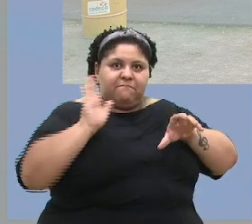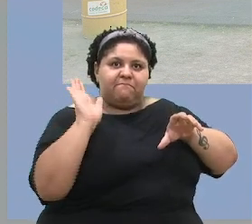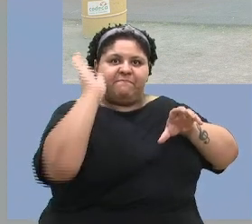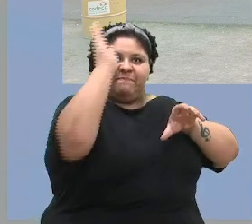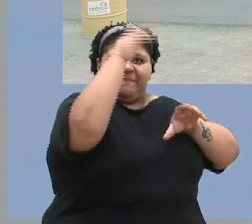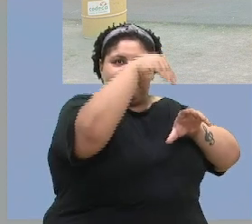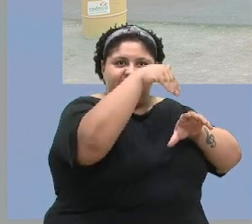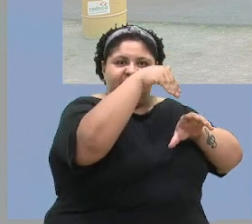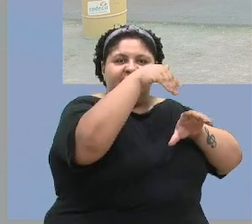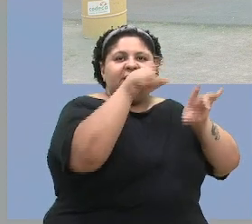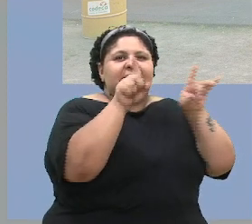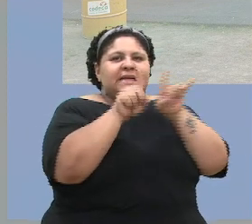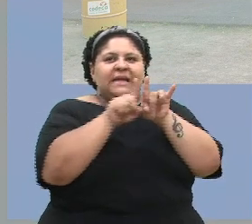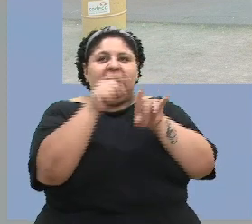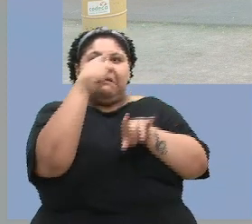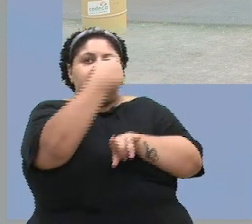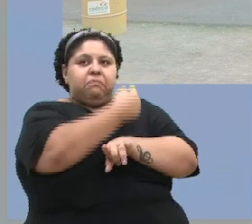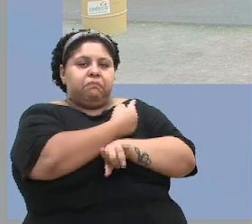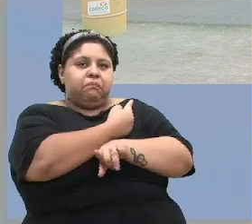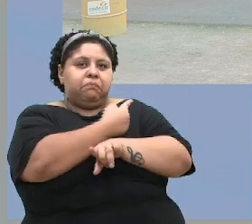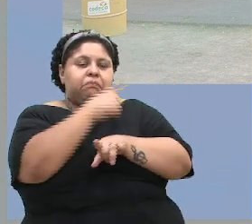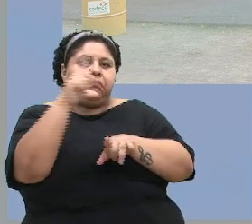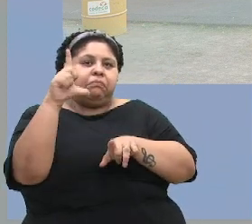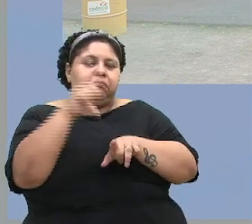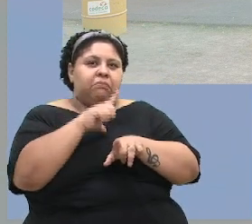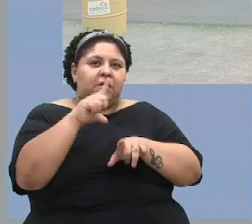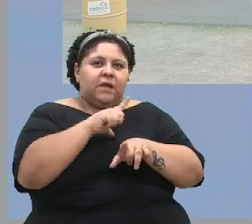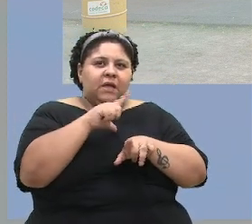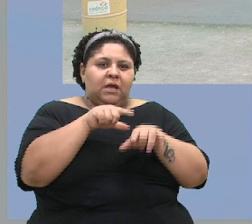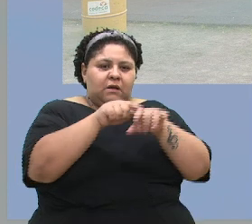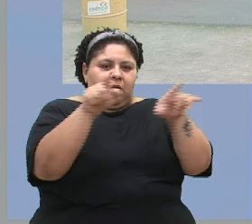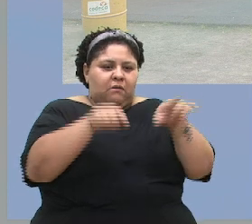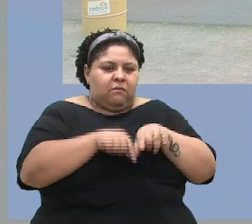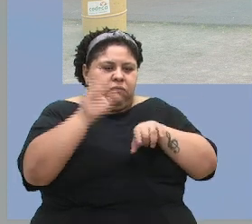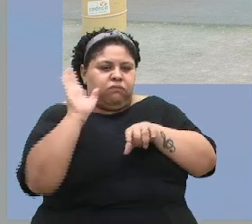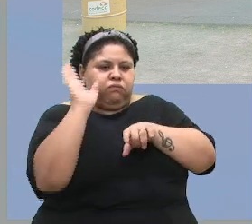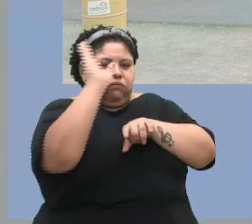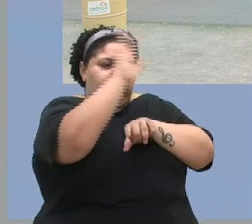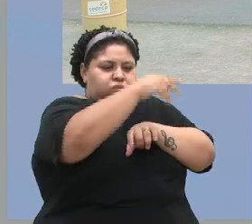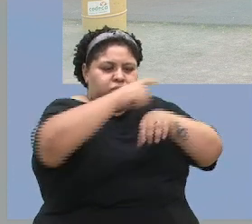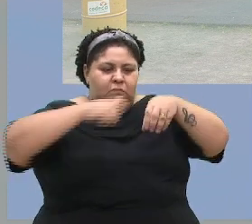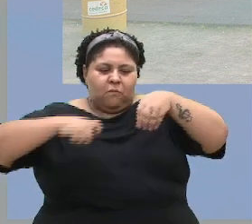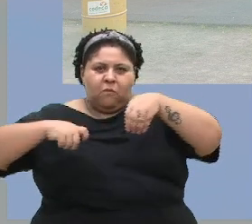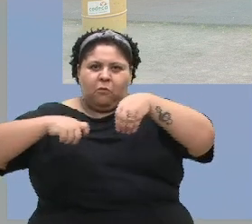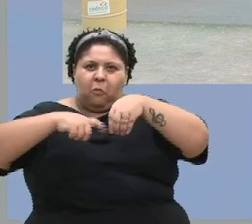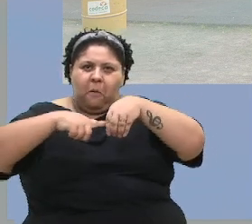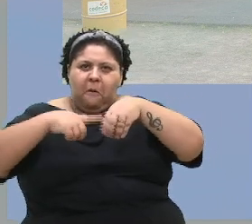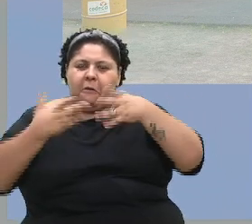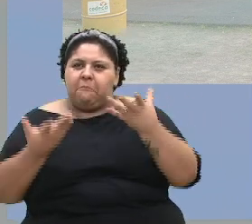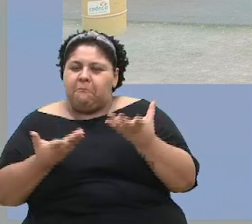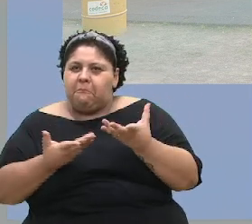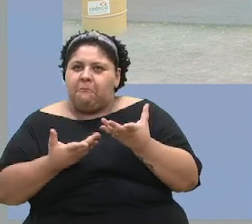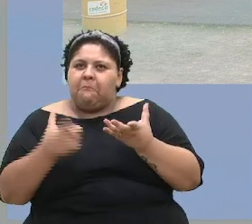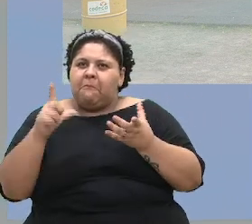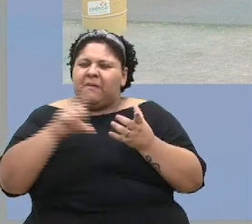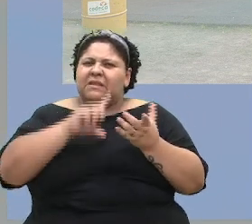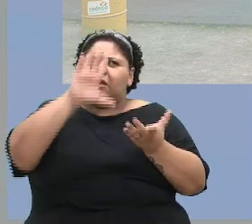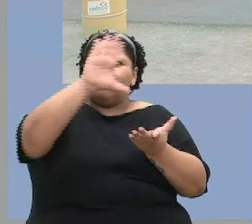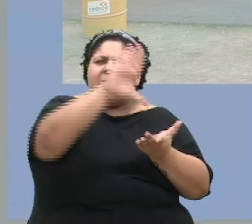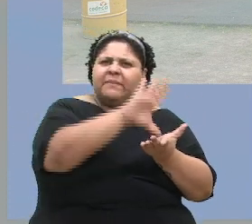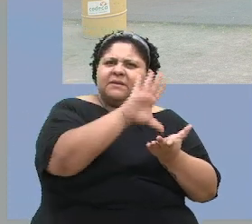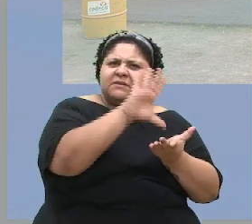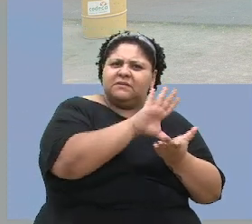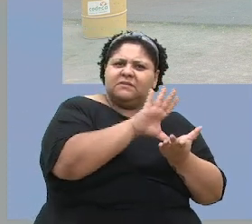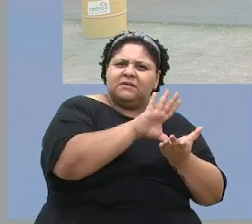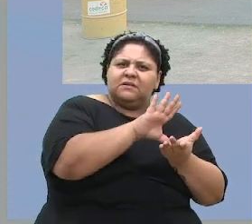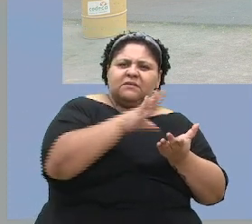uma praça muito plural, viu? Ela tem quadra de basquete, quadra de futebol, tem uma pracinha para